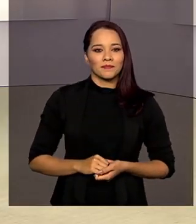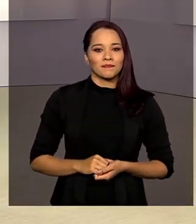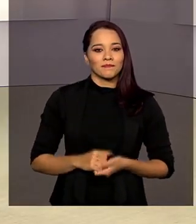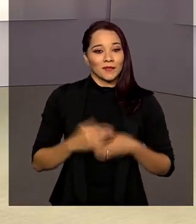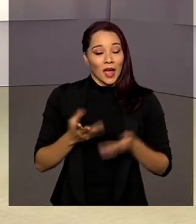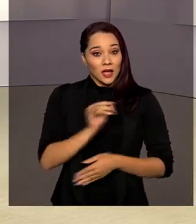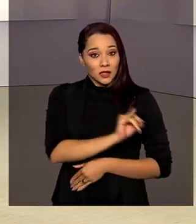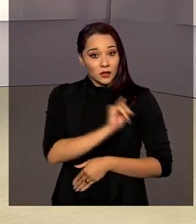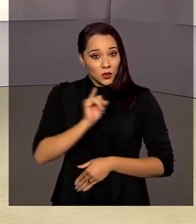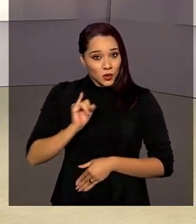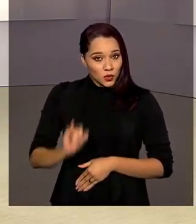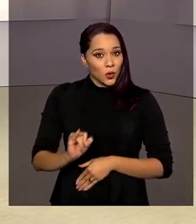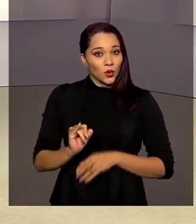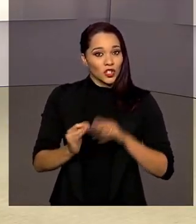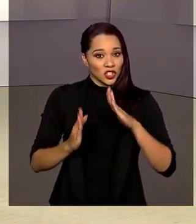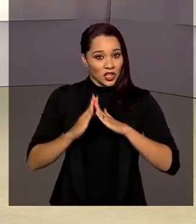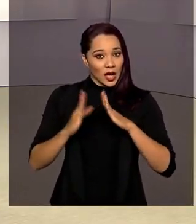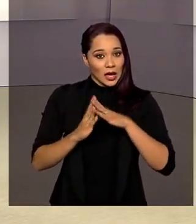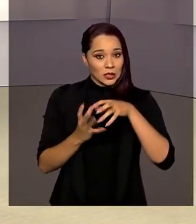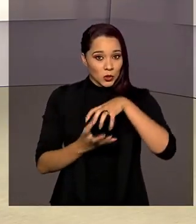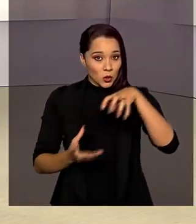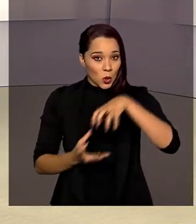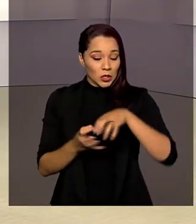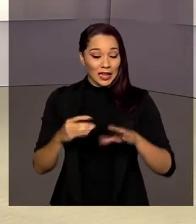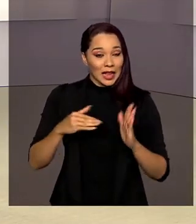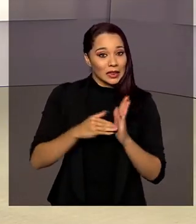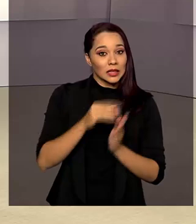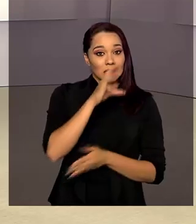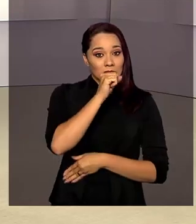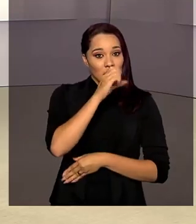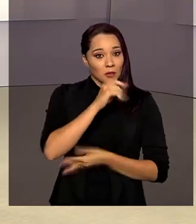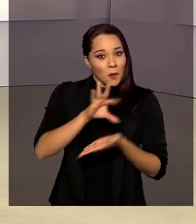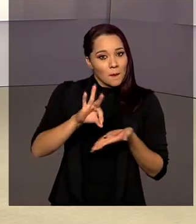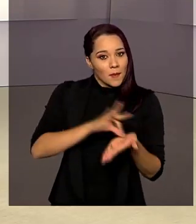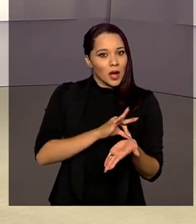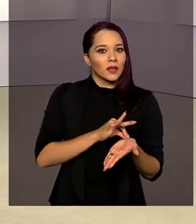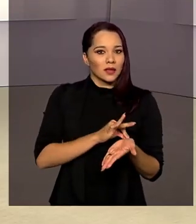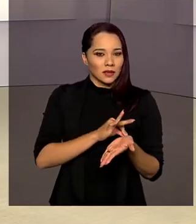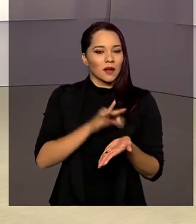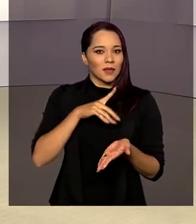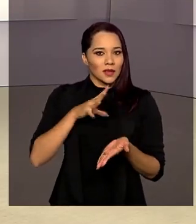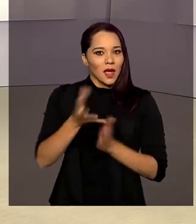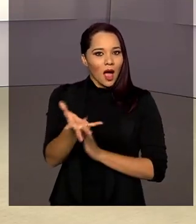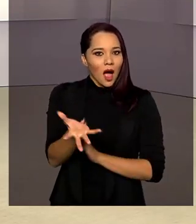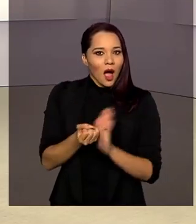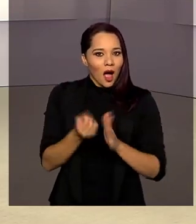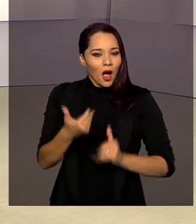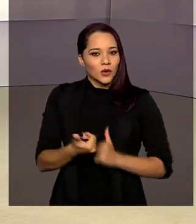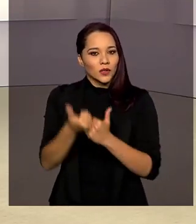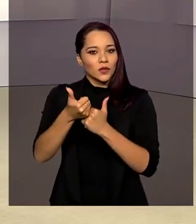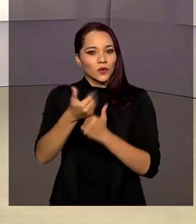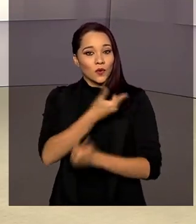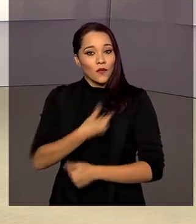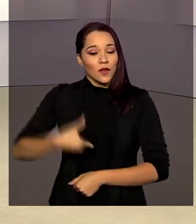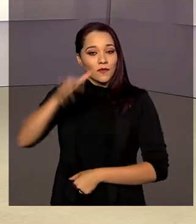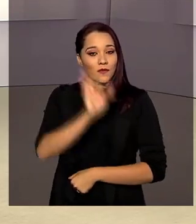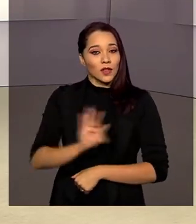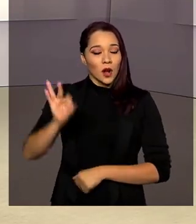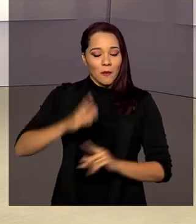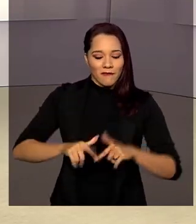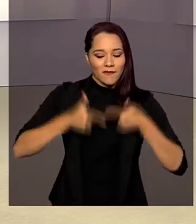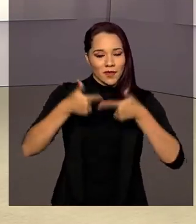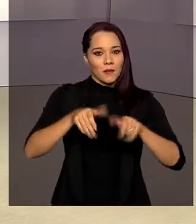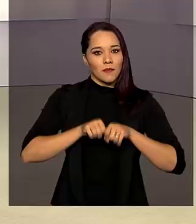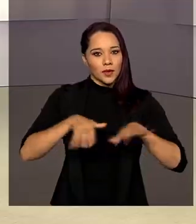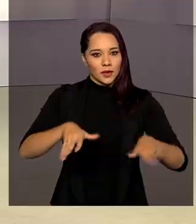As instituições que abrigam idosos têm até sábado para se cadastrarem e receberem auxílio do governo federal para enfrentamento